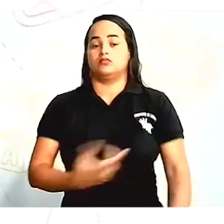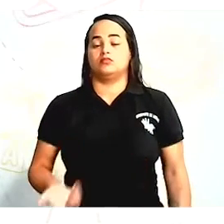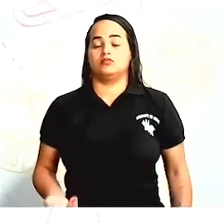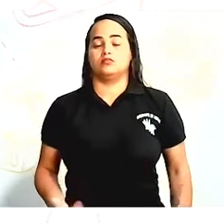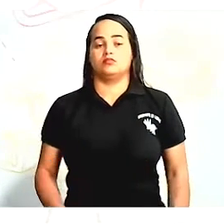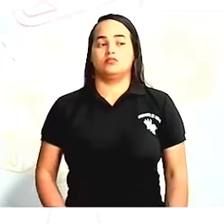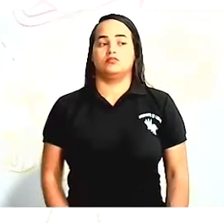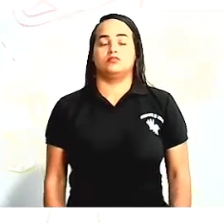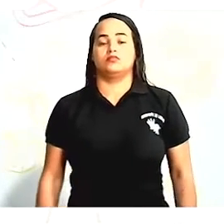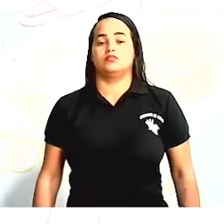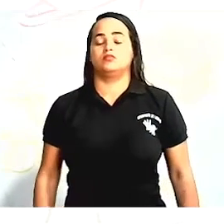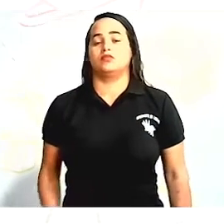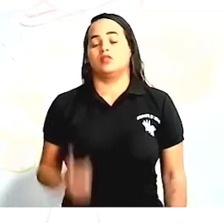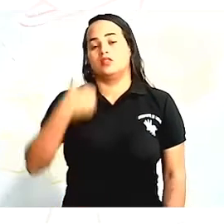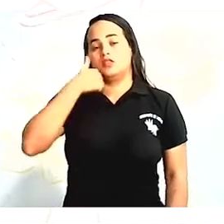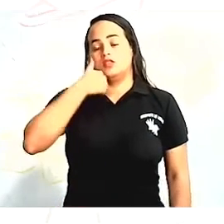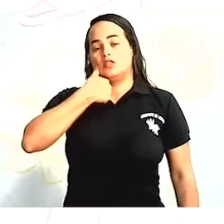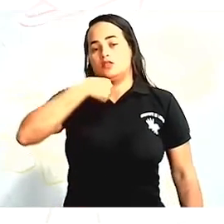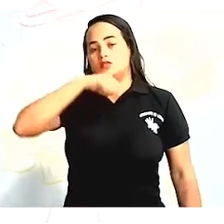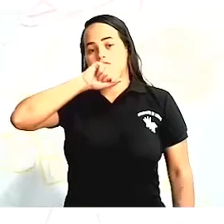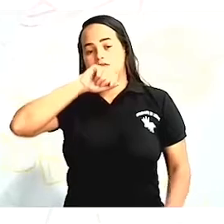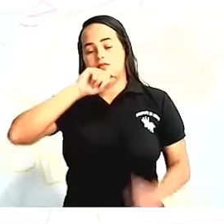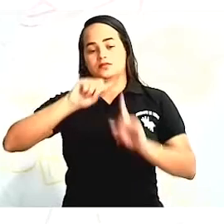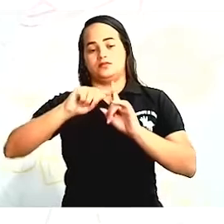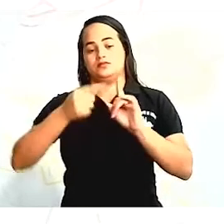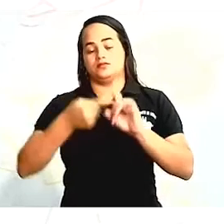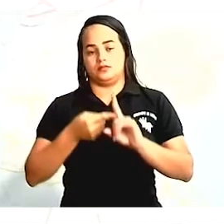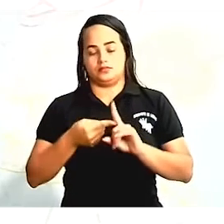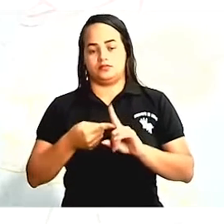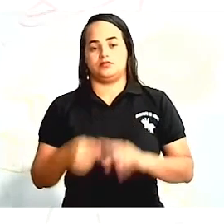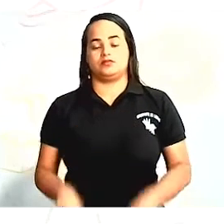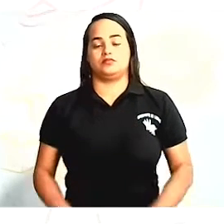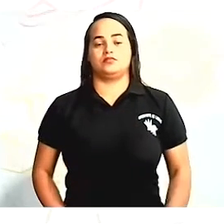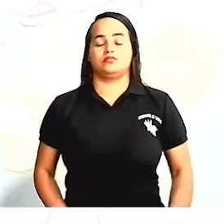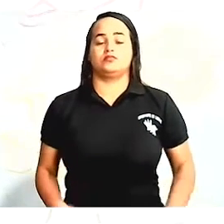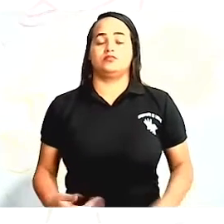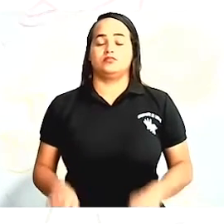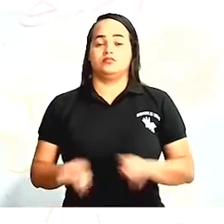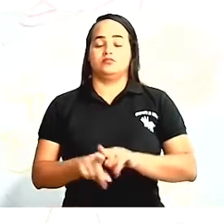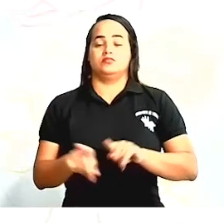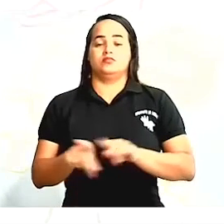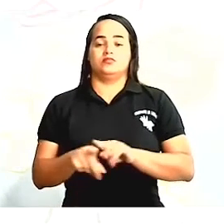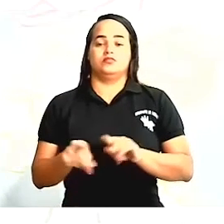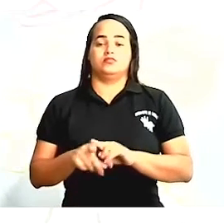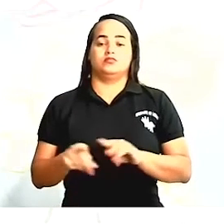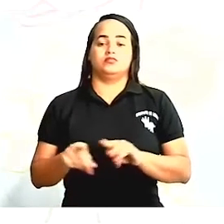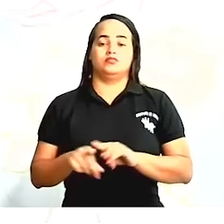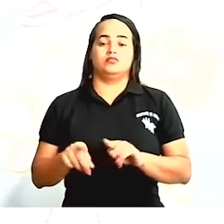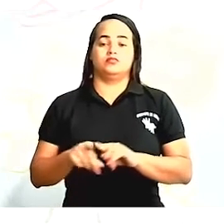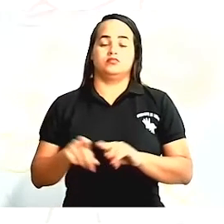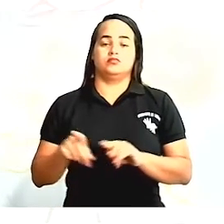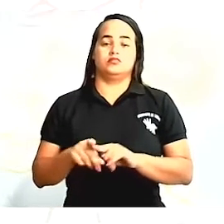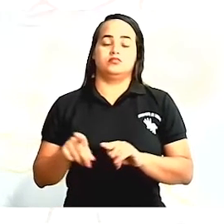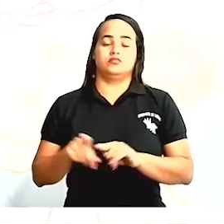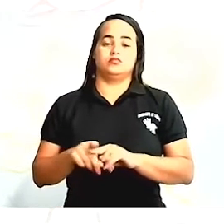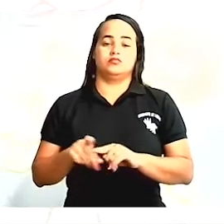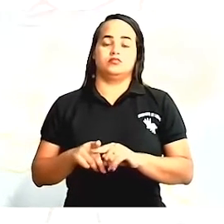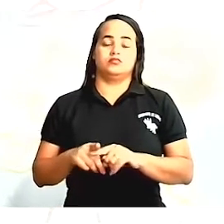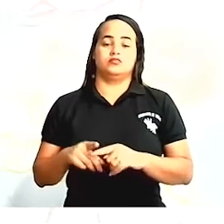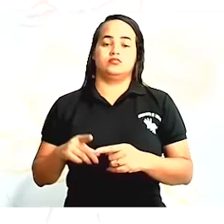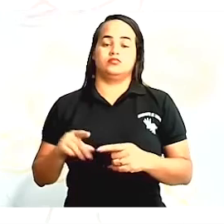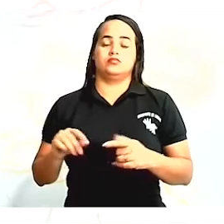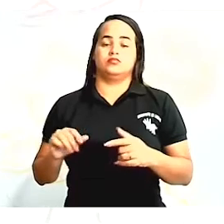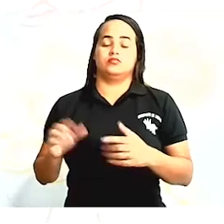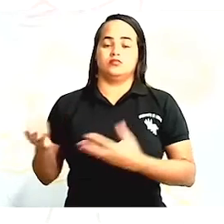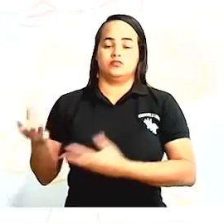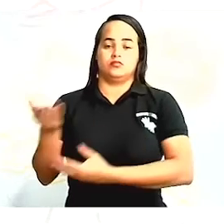vertical, ou seja, da mãe para o filho durante a gravidez, transplantes de órgãos também de pessoas contaminadas e a